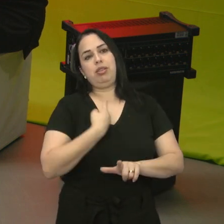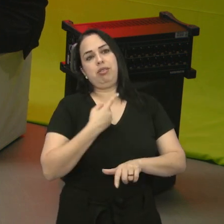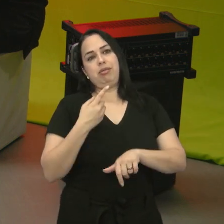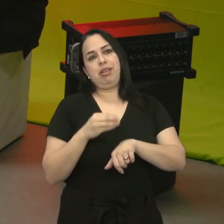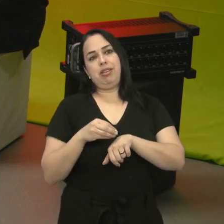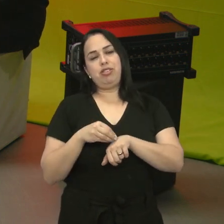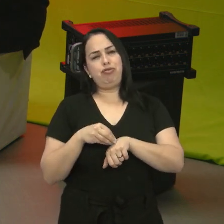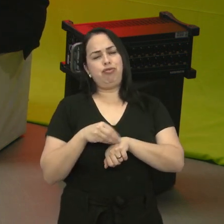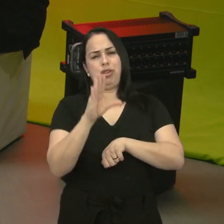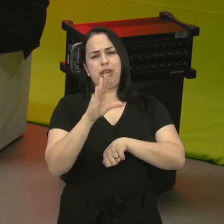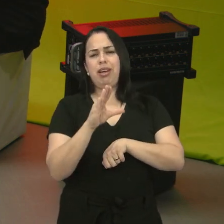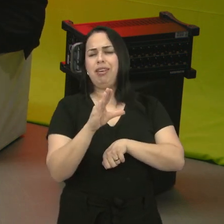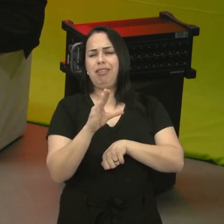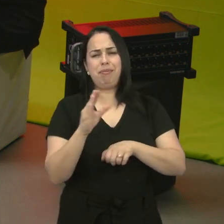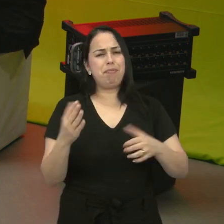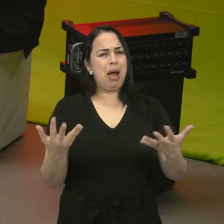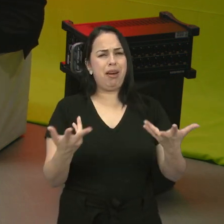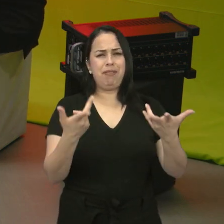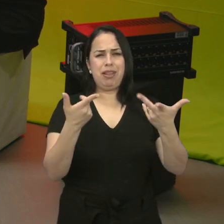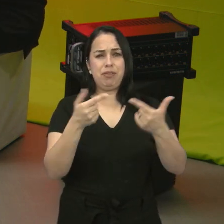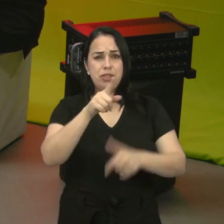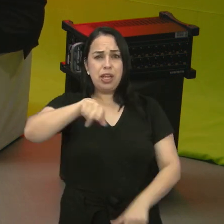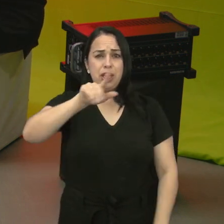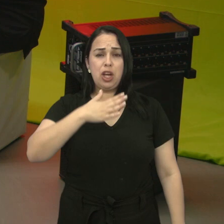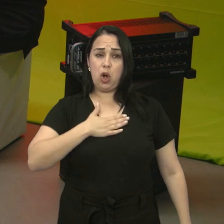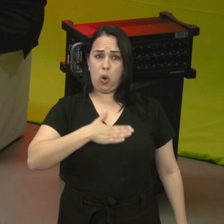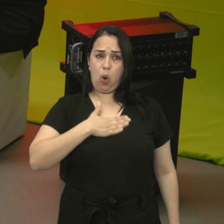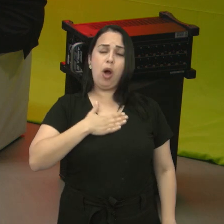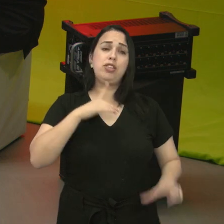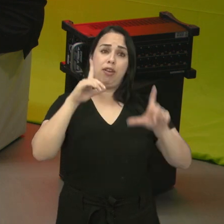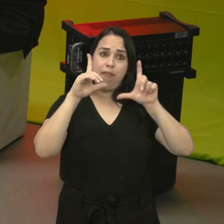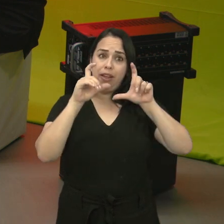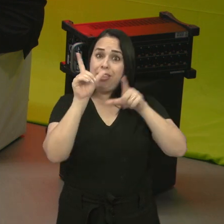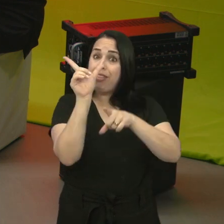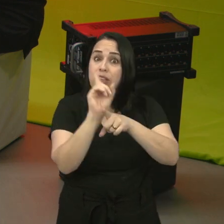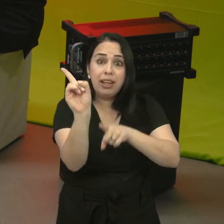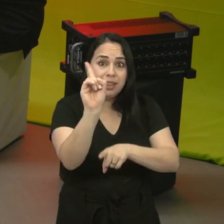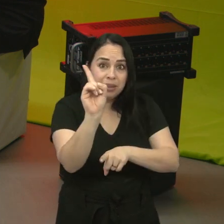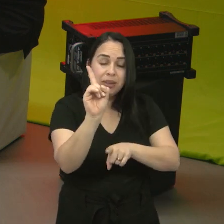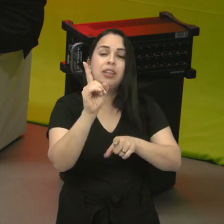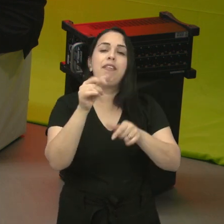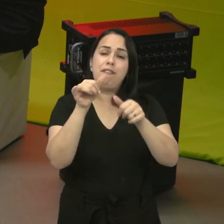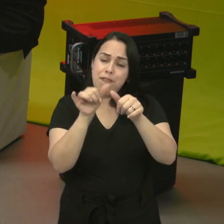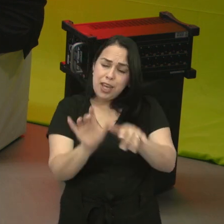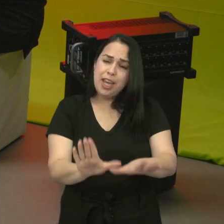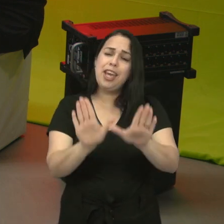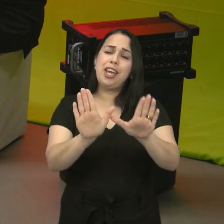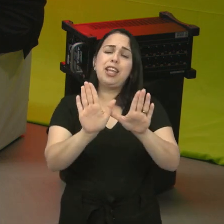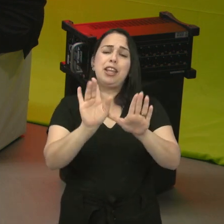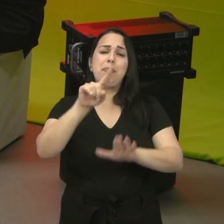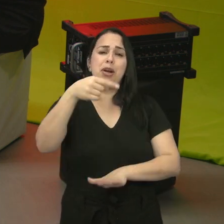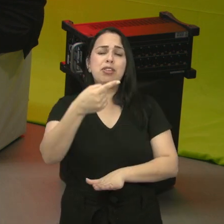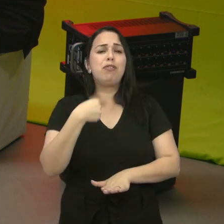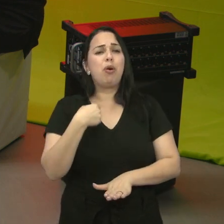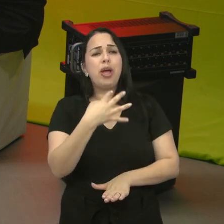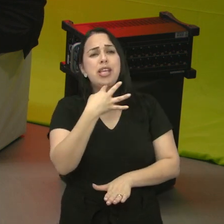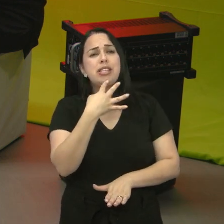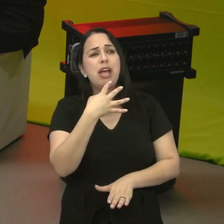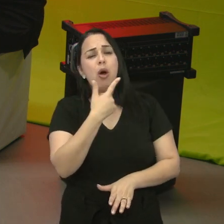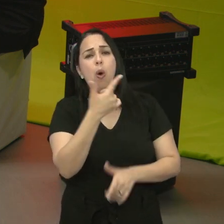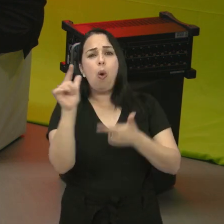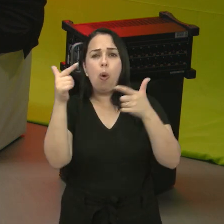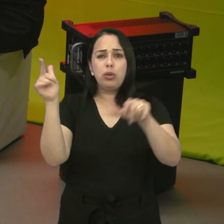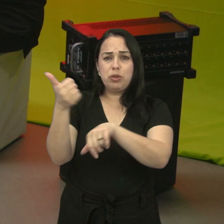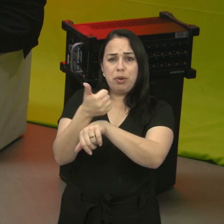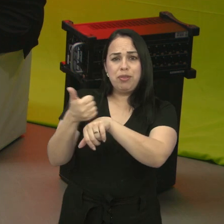que a gente também preparou pra você uma super indicação, né? Pra você que gosta de fotografia, fica por aqui. Já já a gente vai conhecer mais os